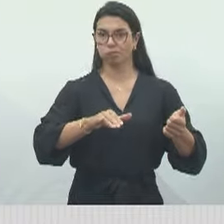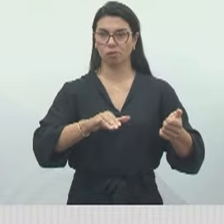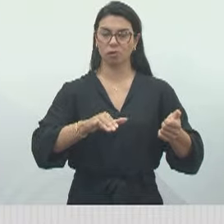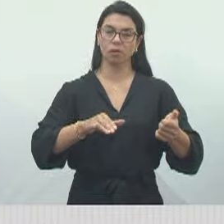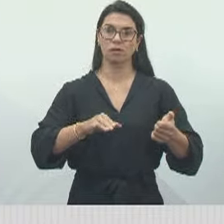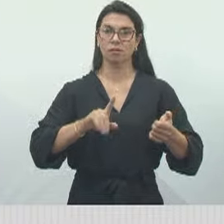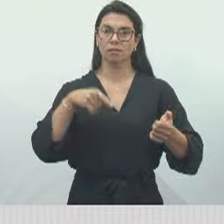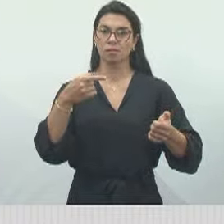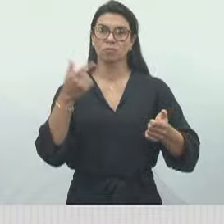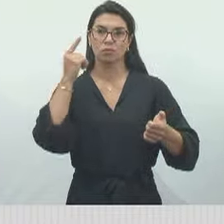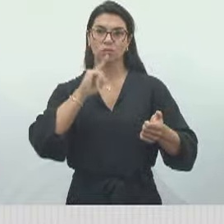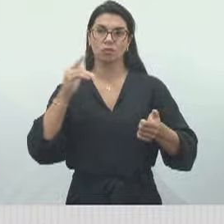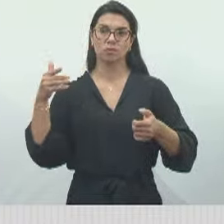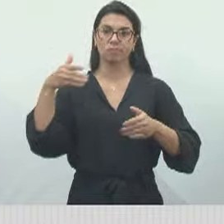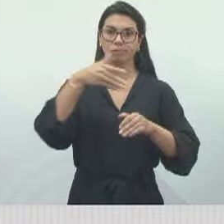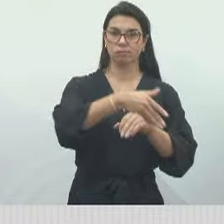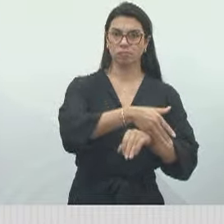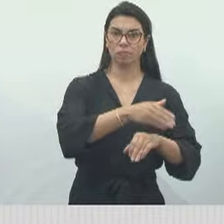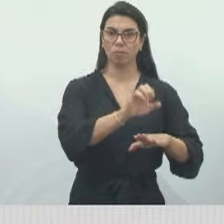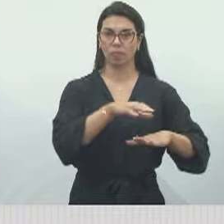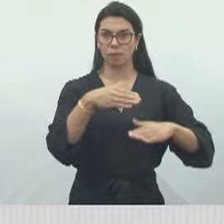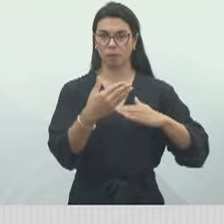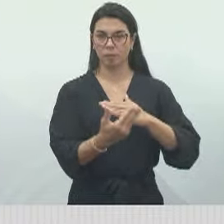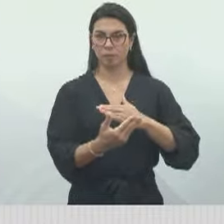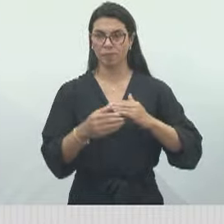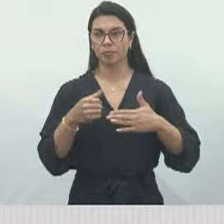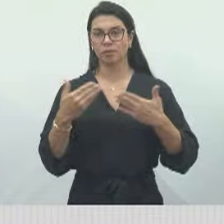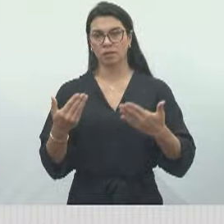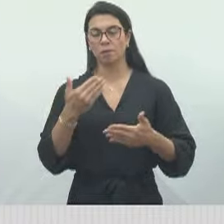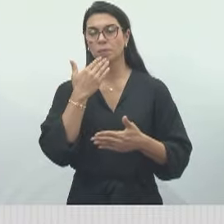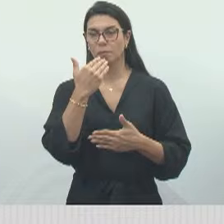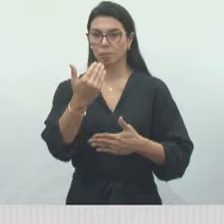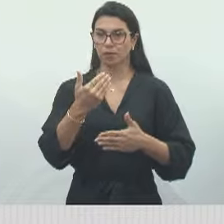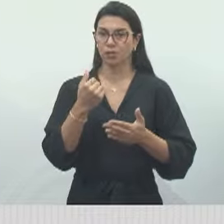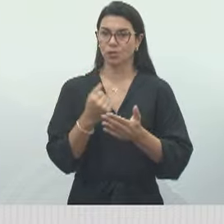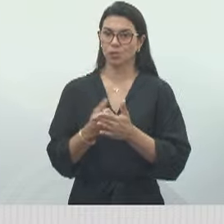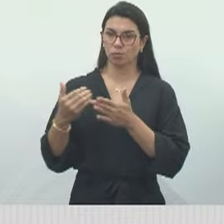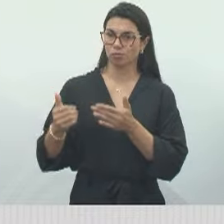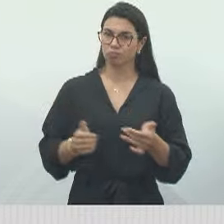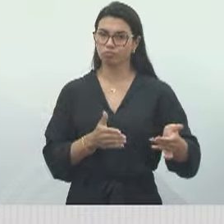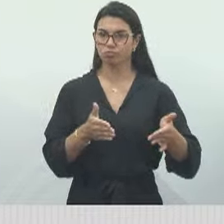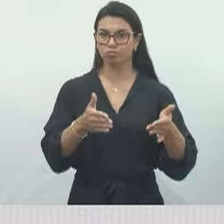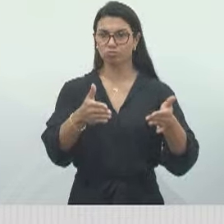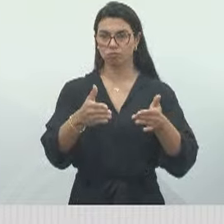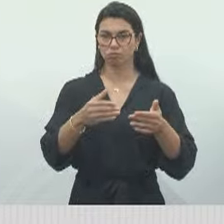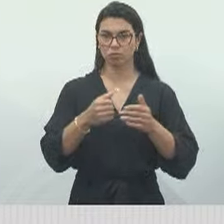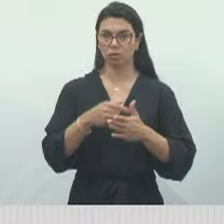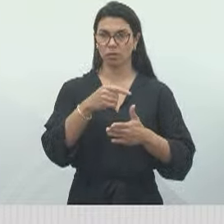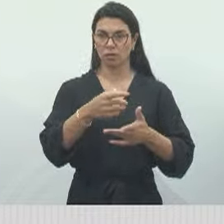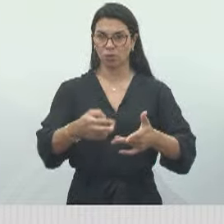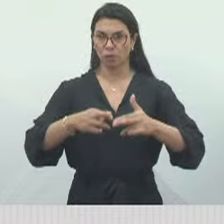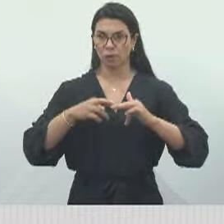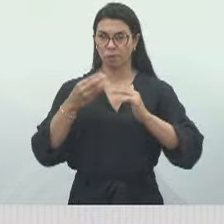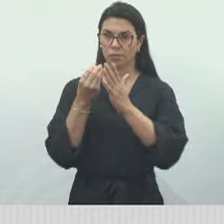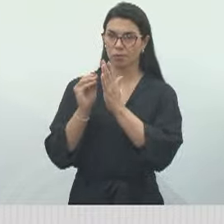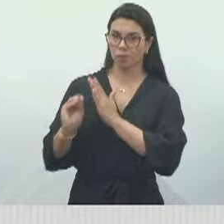do bairro. Então, nós estamos solicitando a Rota da Bandeira, encaminhei um requerimento